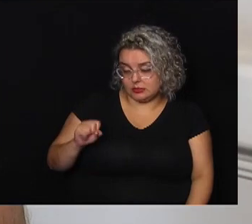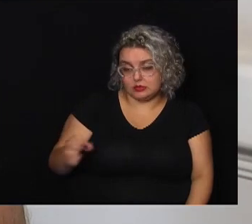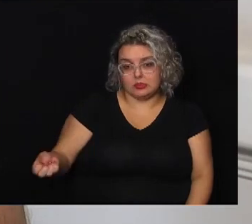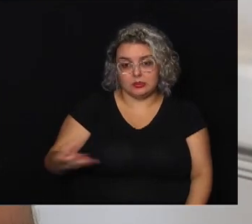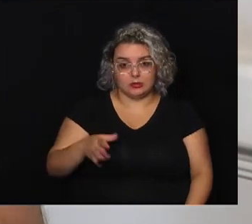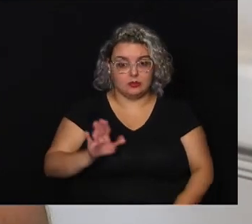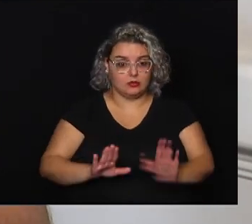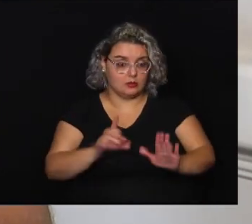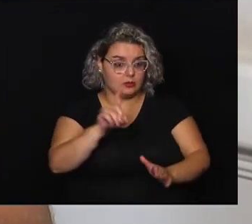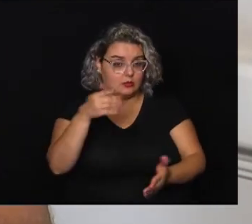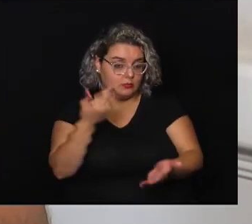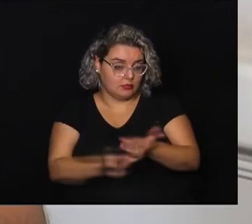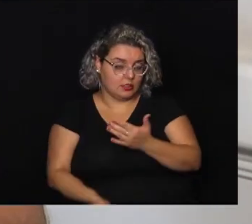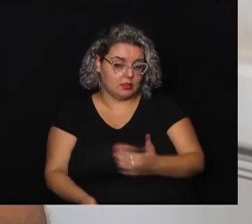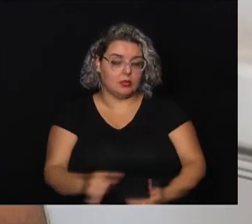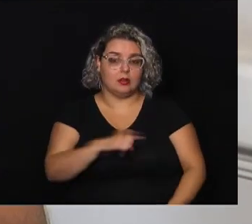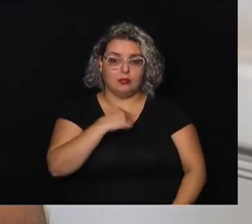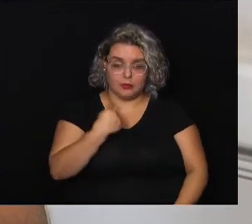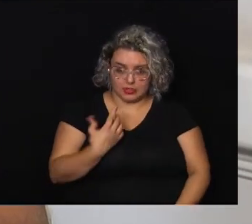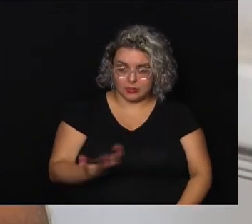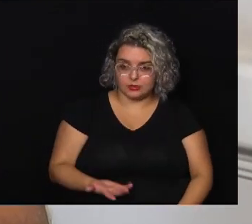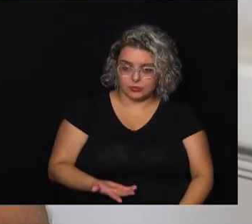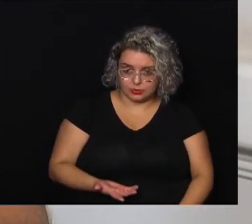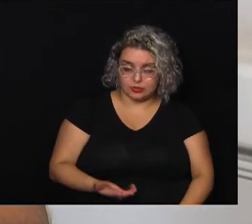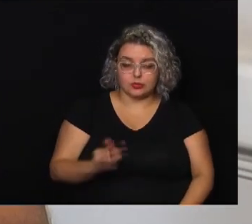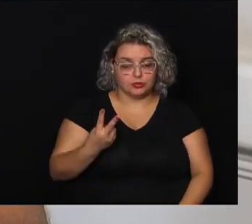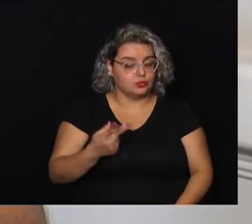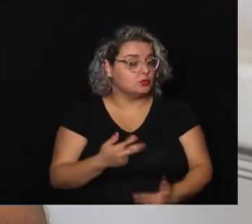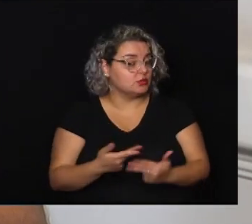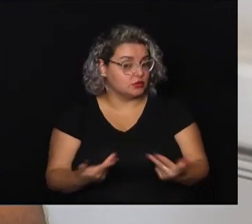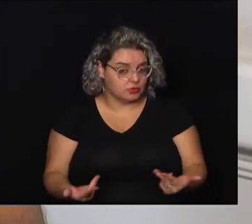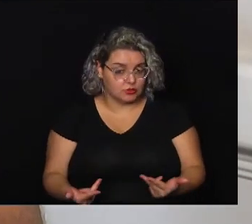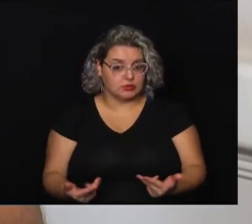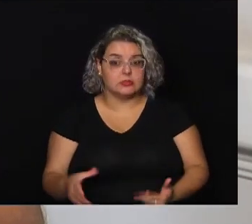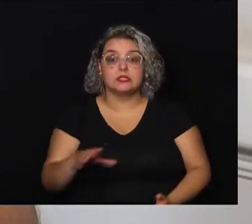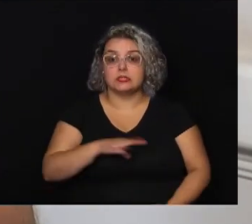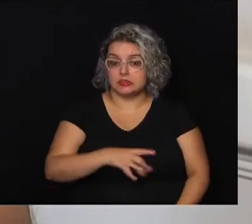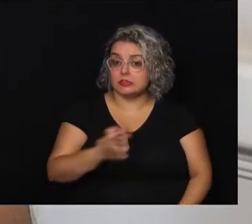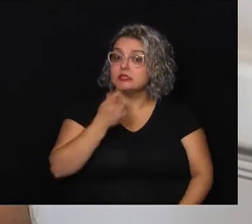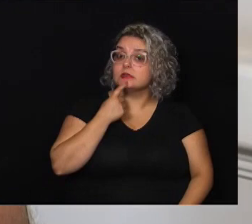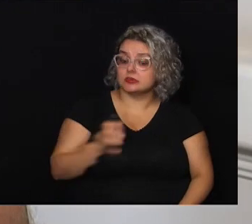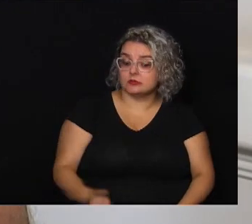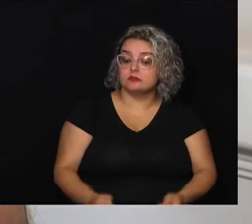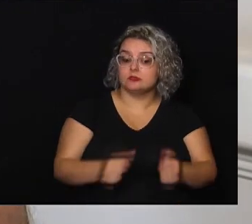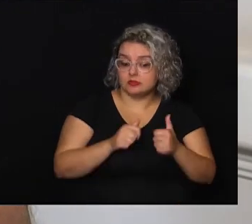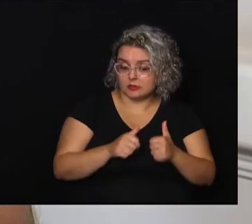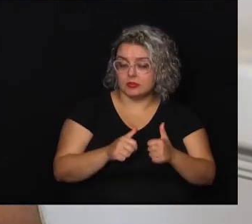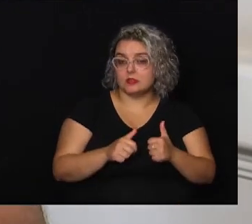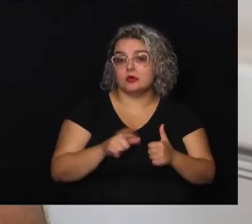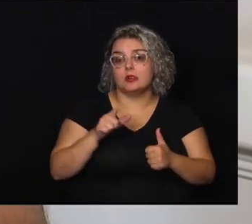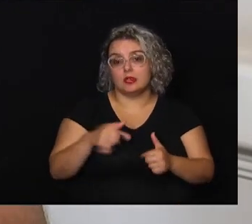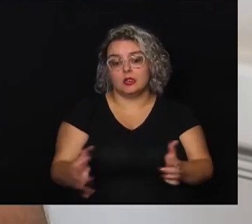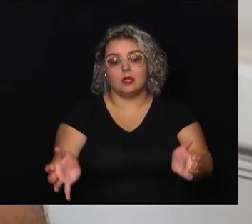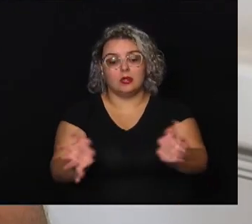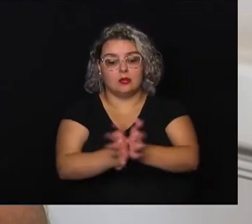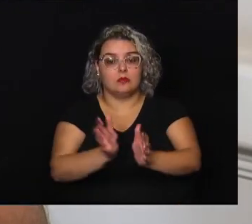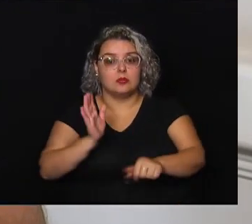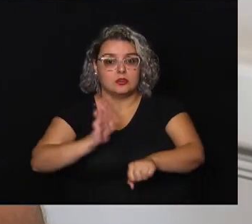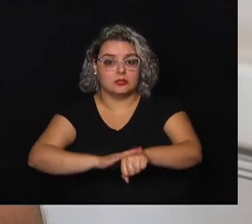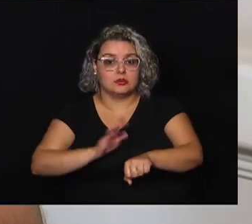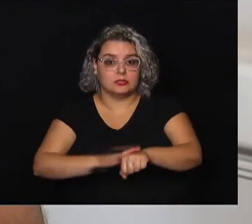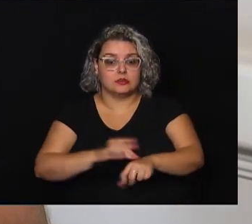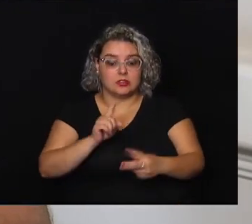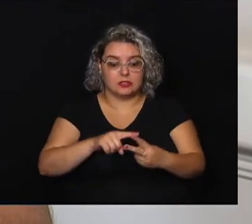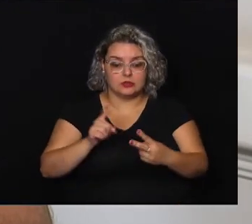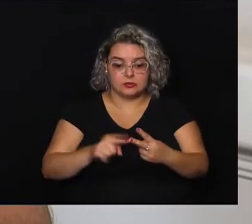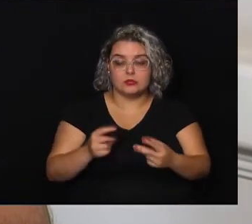percam a validade. Então acho que são duas coisas que o município de Campinas ganhou, foi a comissão atuando nesses dois pontos.